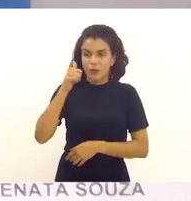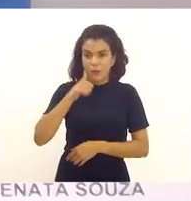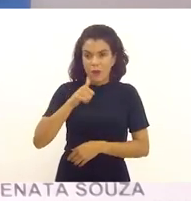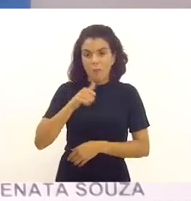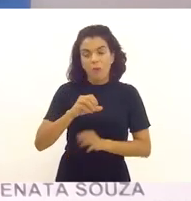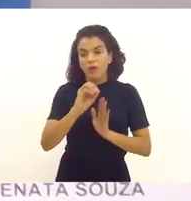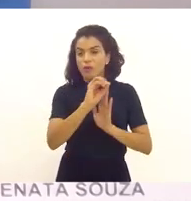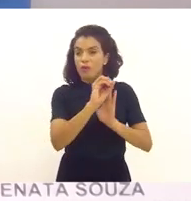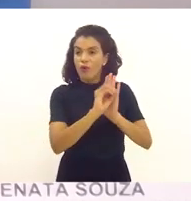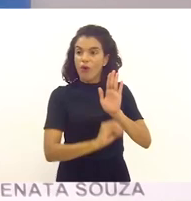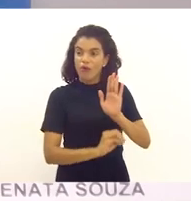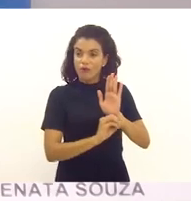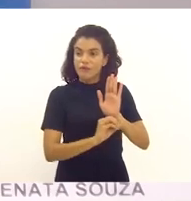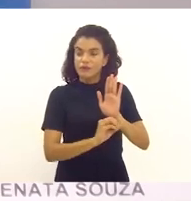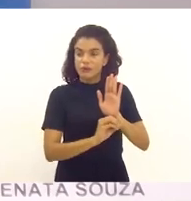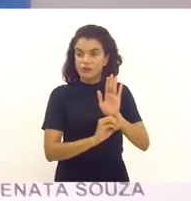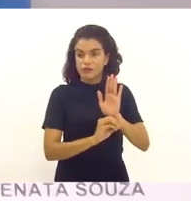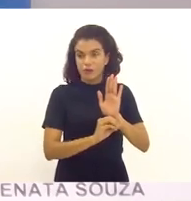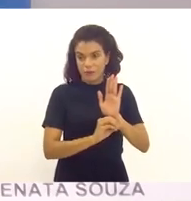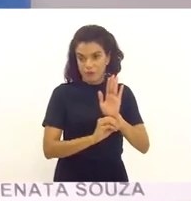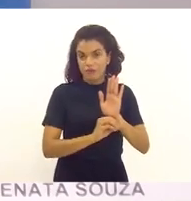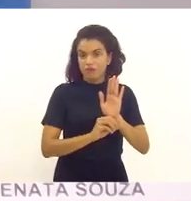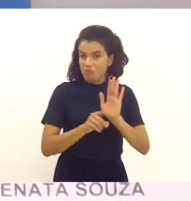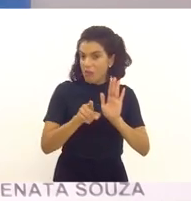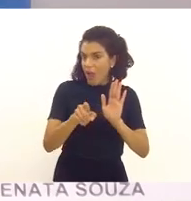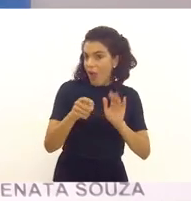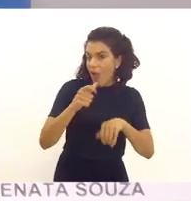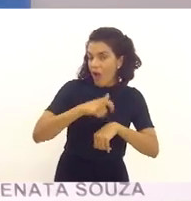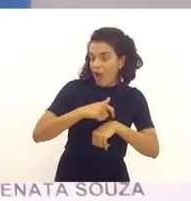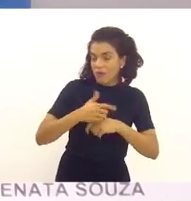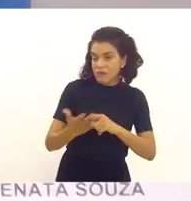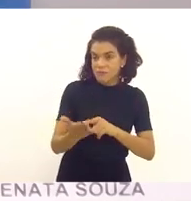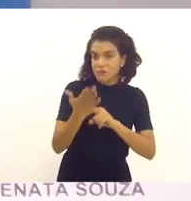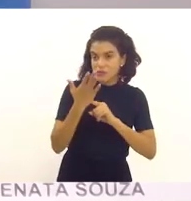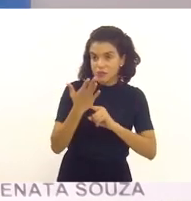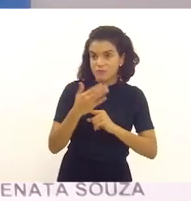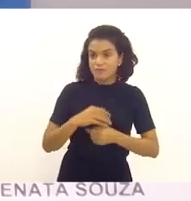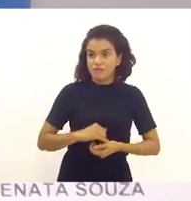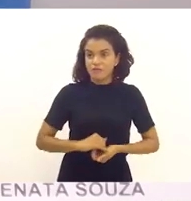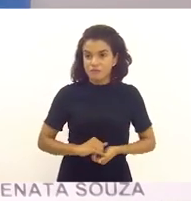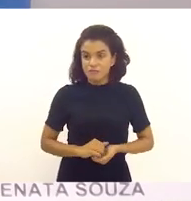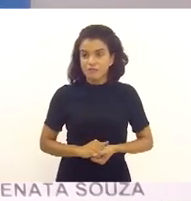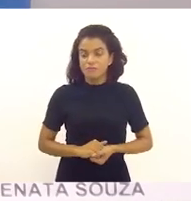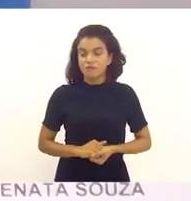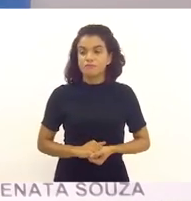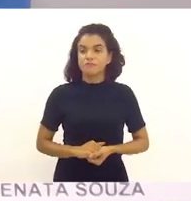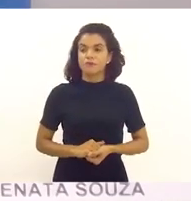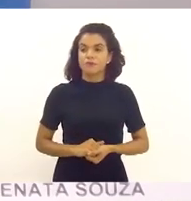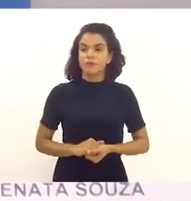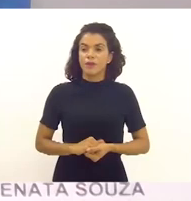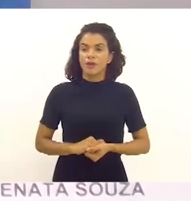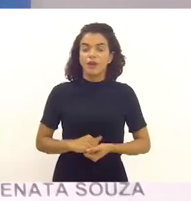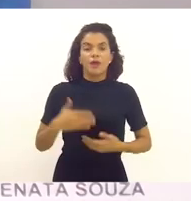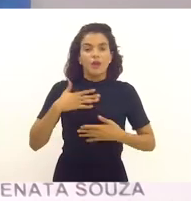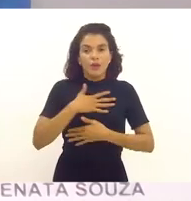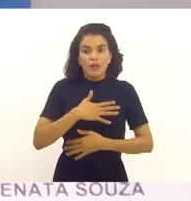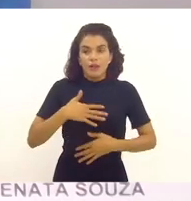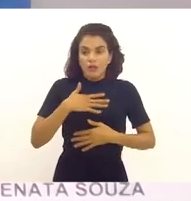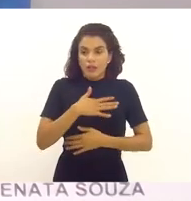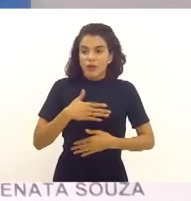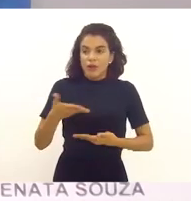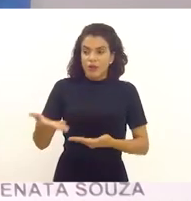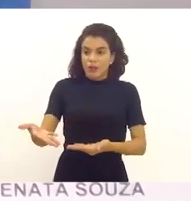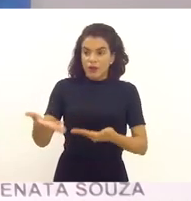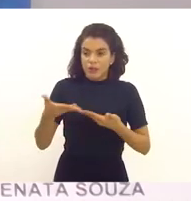a partir das demandas que a senhora nos apresentou então fica encaminhado assim eu gostaria de